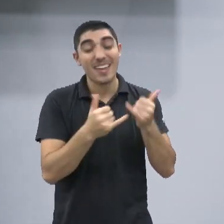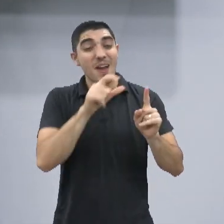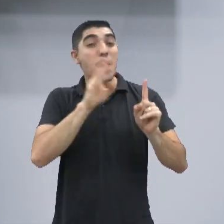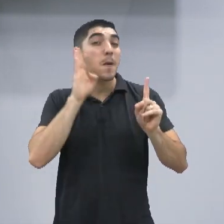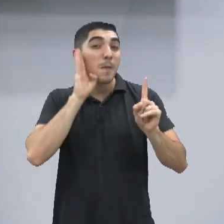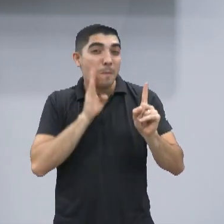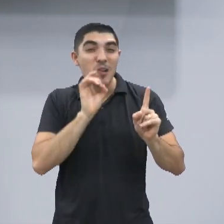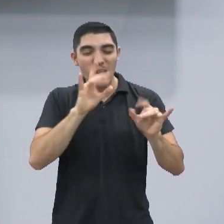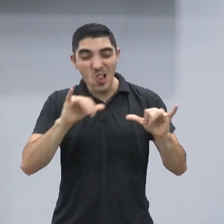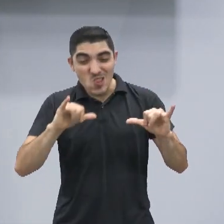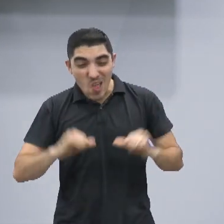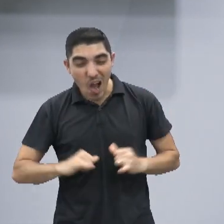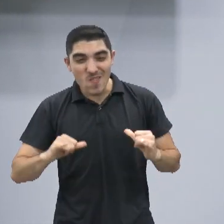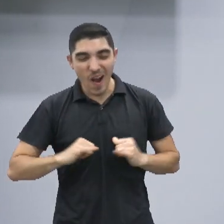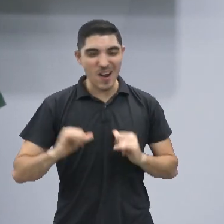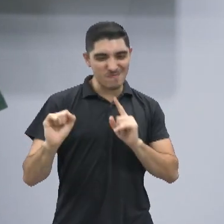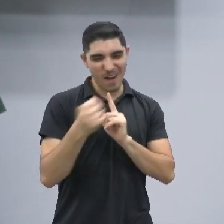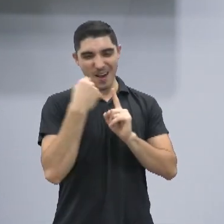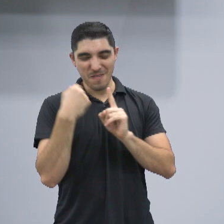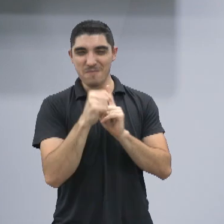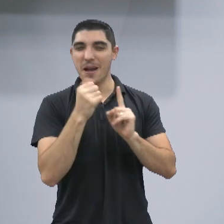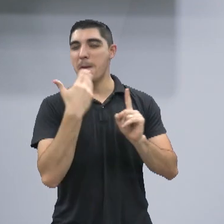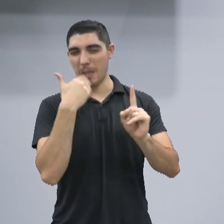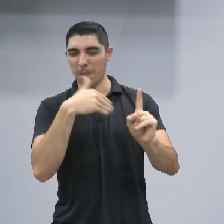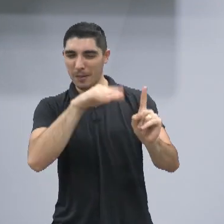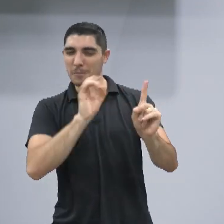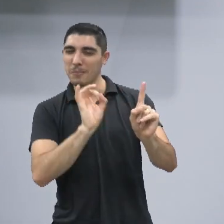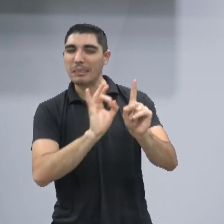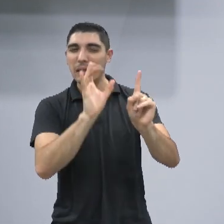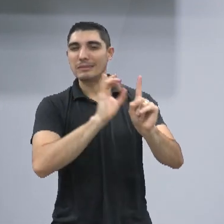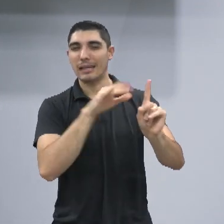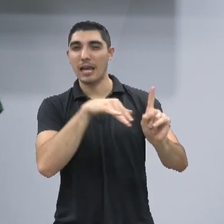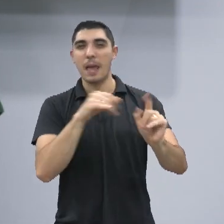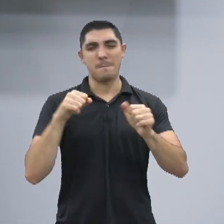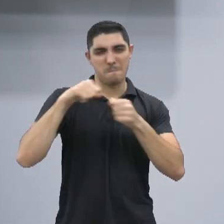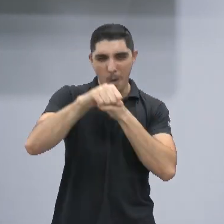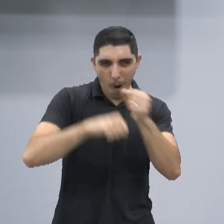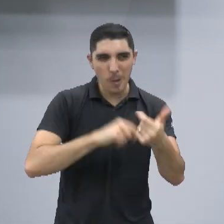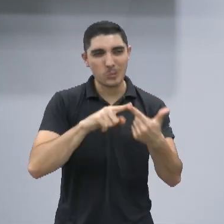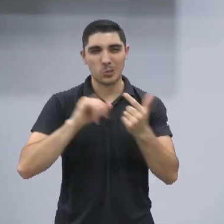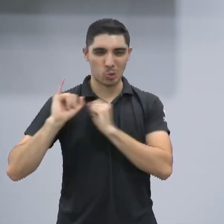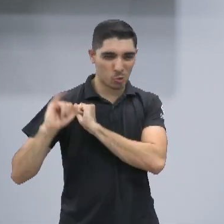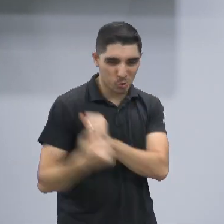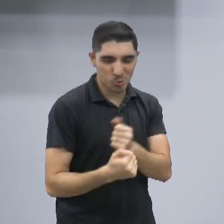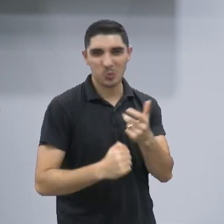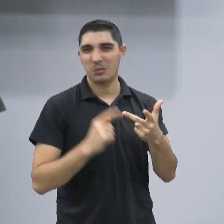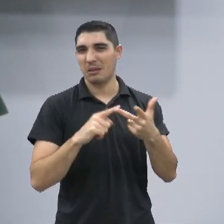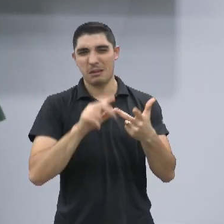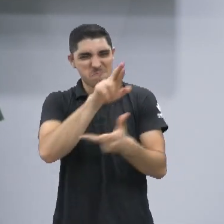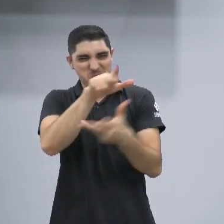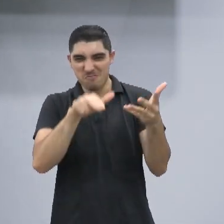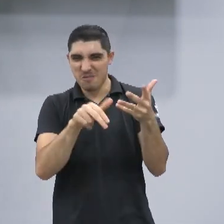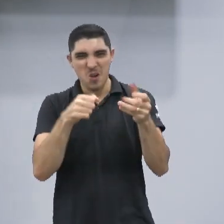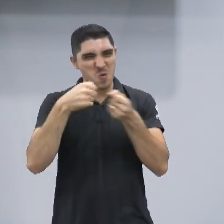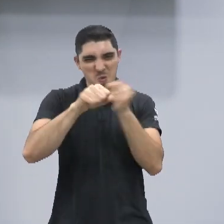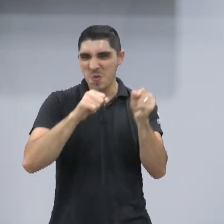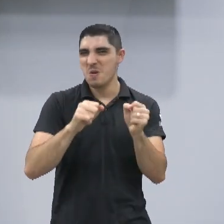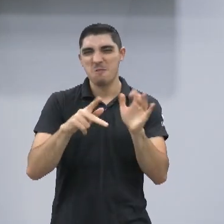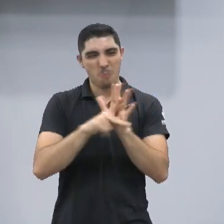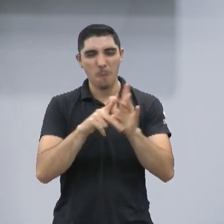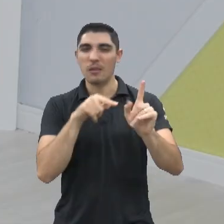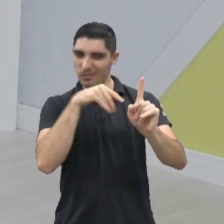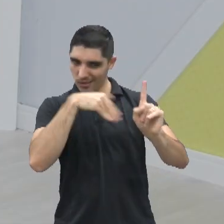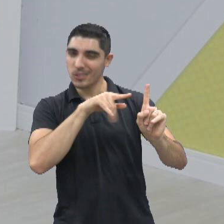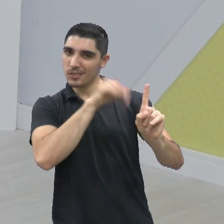oficial mesmo, pode deixar esse título pro Paulo aí, todas as matérias de boxe, jiu-jitsu, enfim, luta greco-romana, é o Paulo que vai.